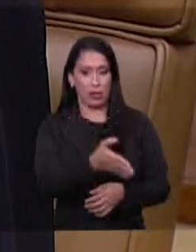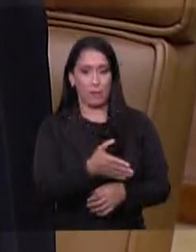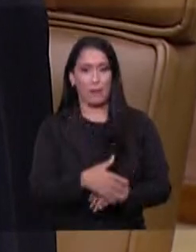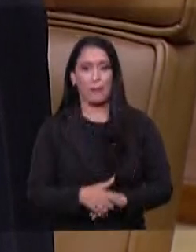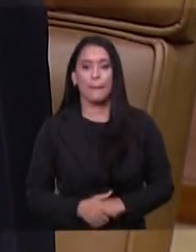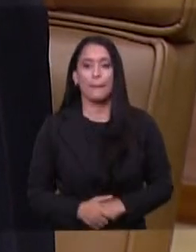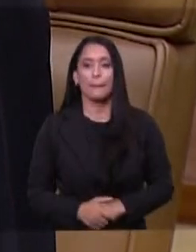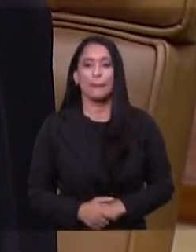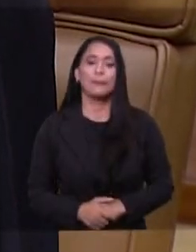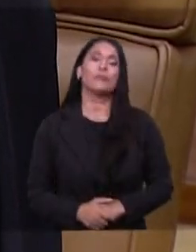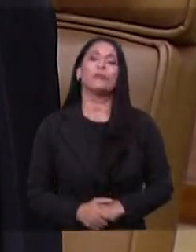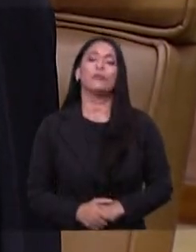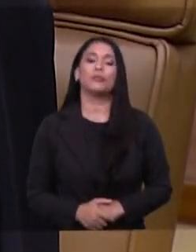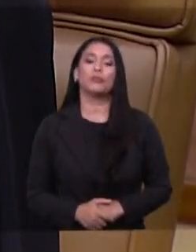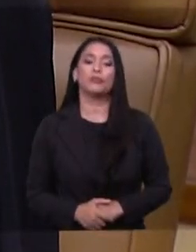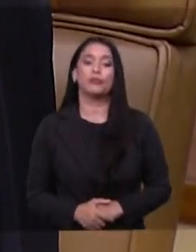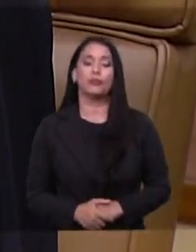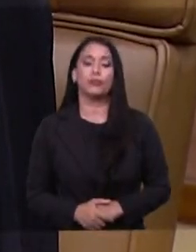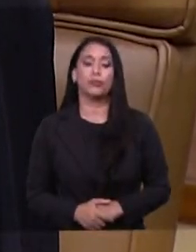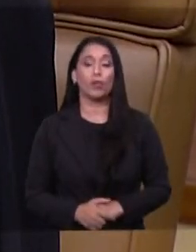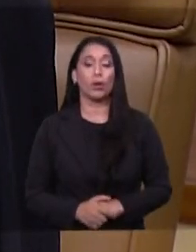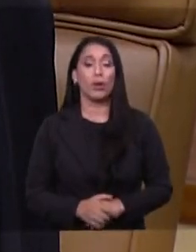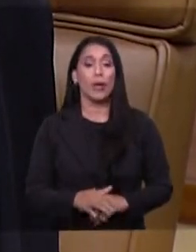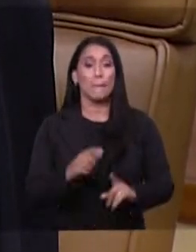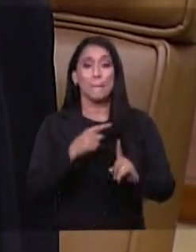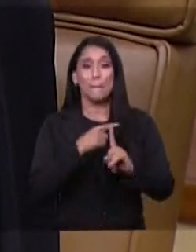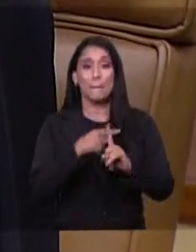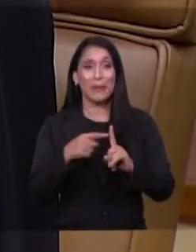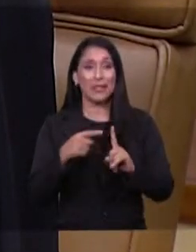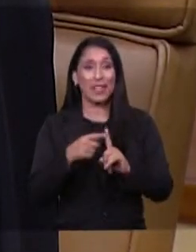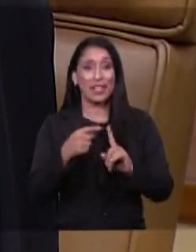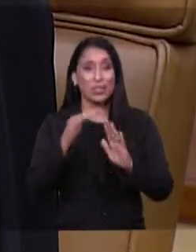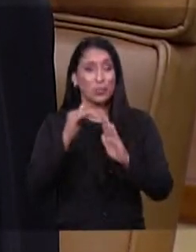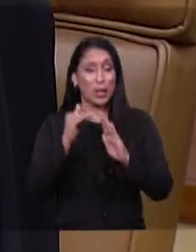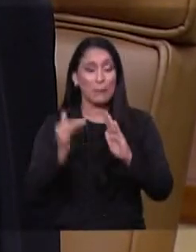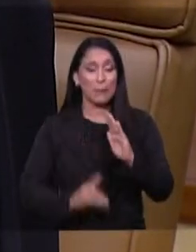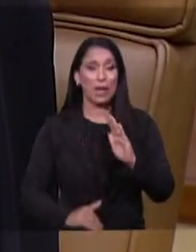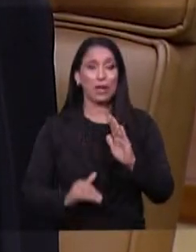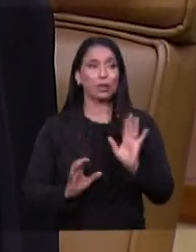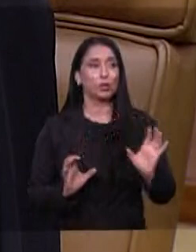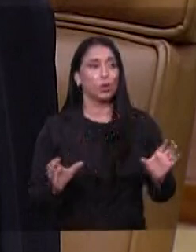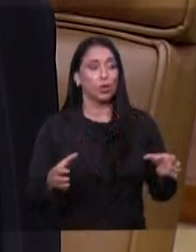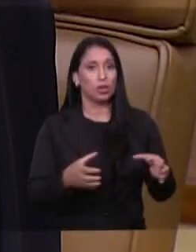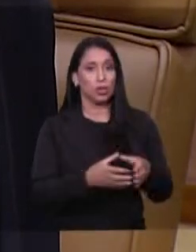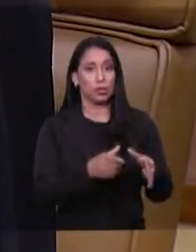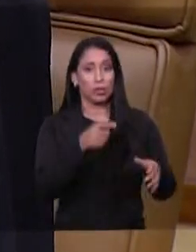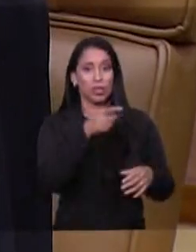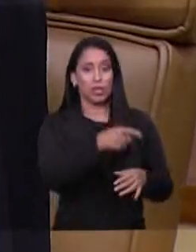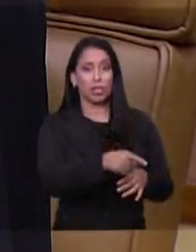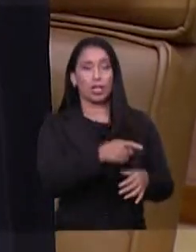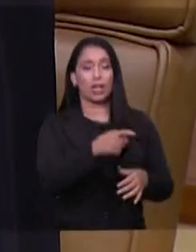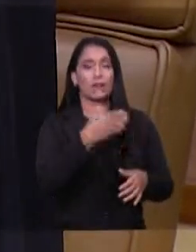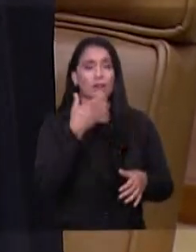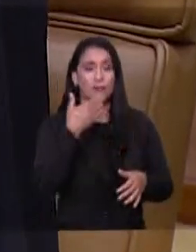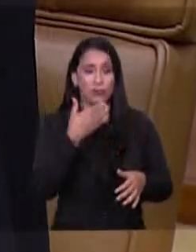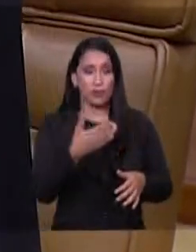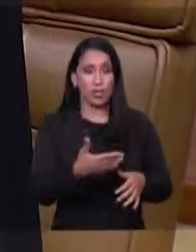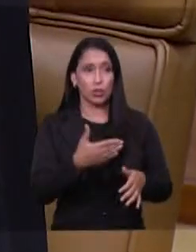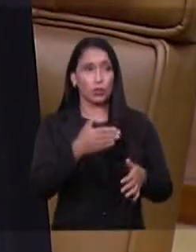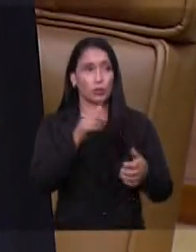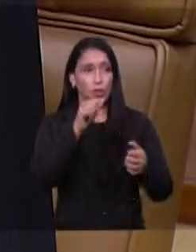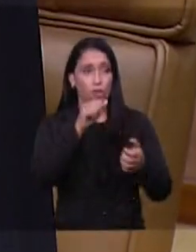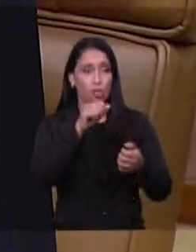O fato de menos da metade das mencionadas comunidades de Fundo de Passos e Fecho mapeados terem protocolado pedido de